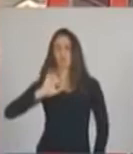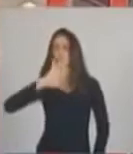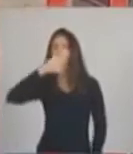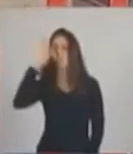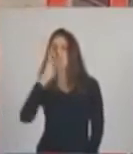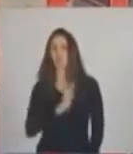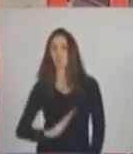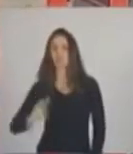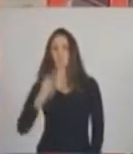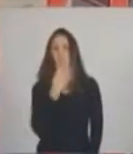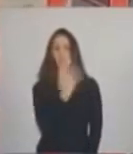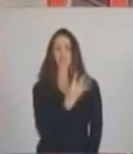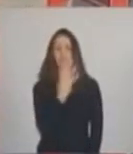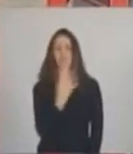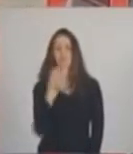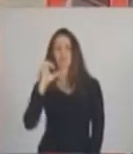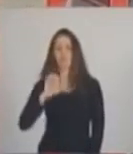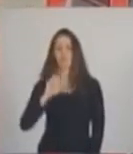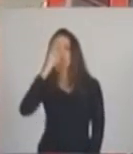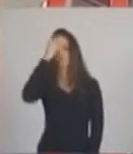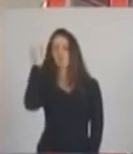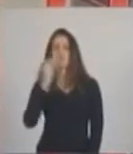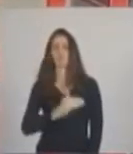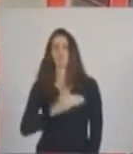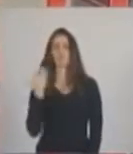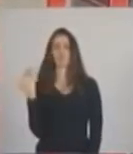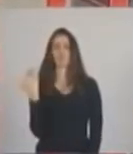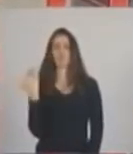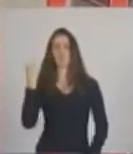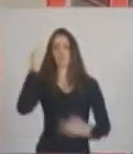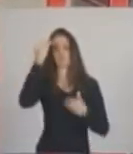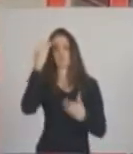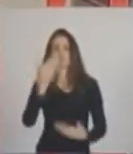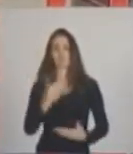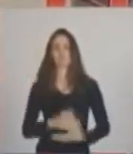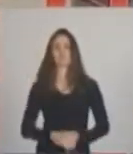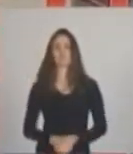de 449 óbitos no Brasil. Muito obrigado, senhor presidente.